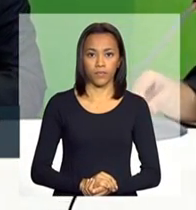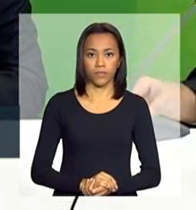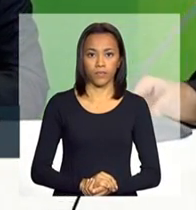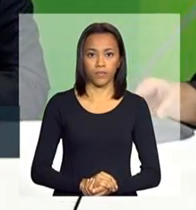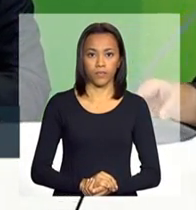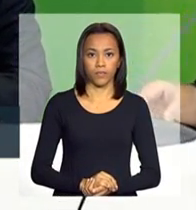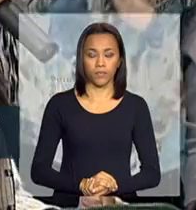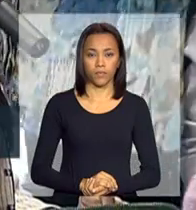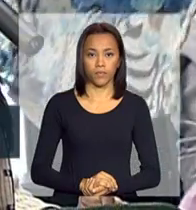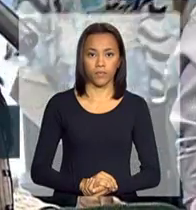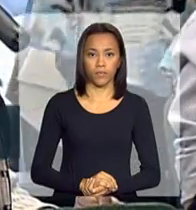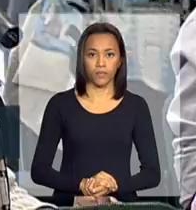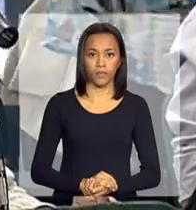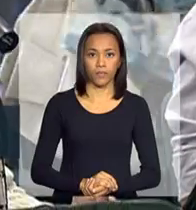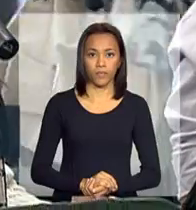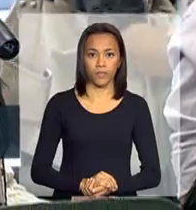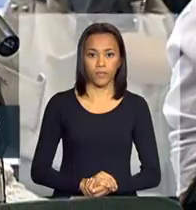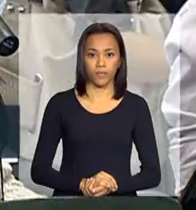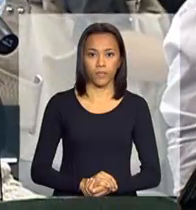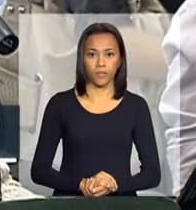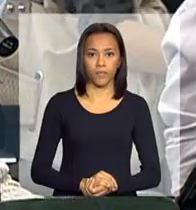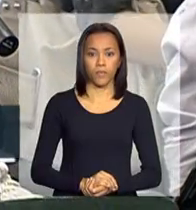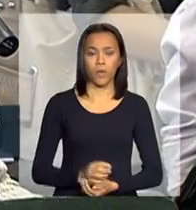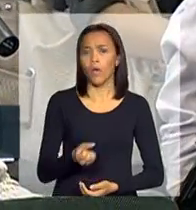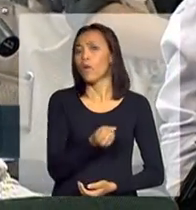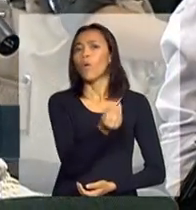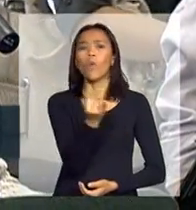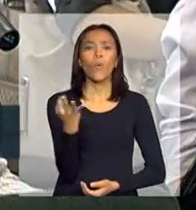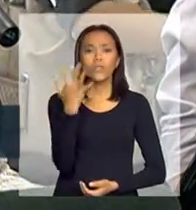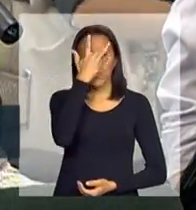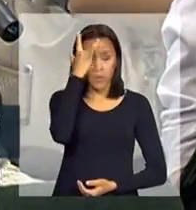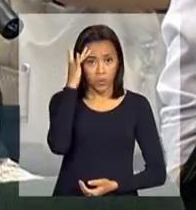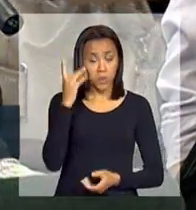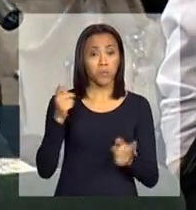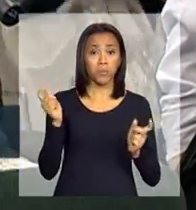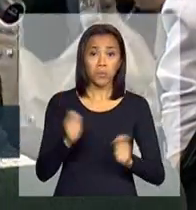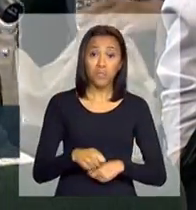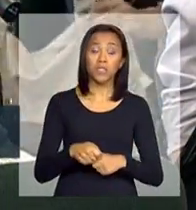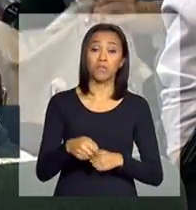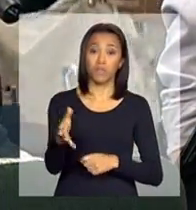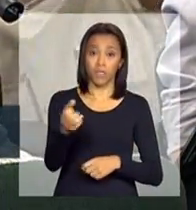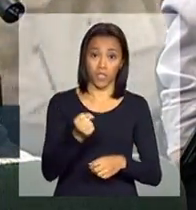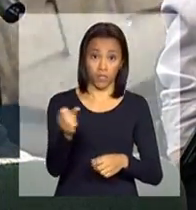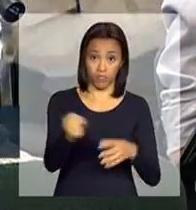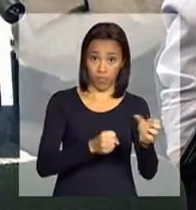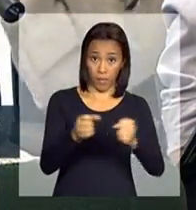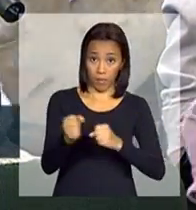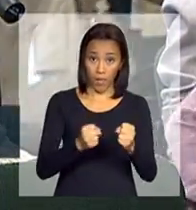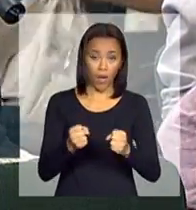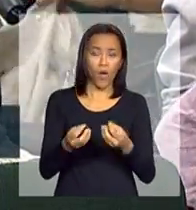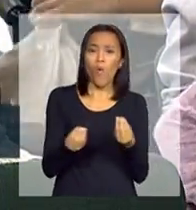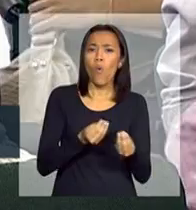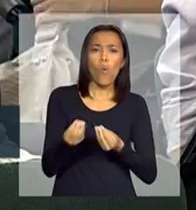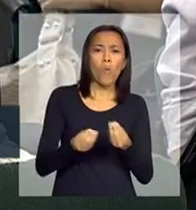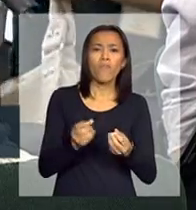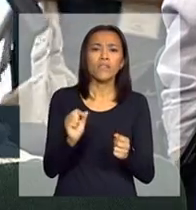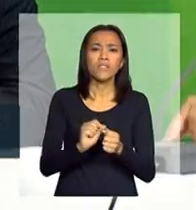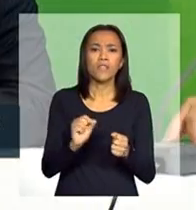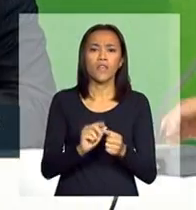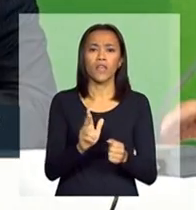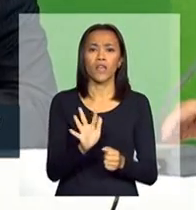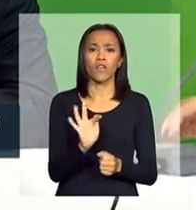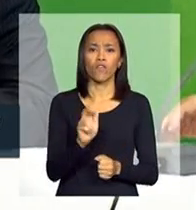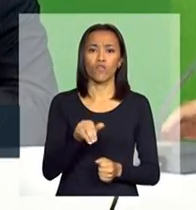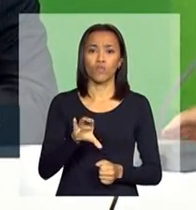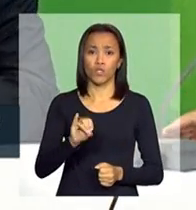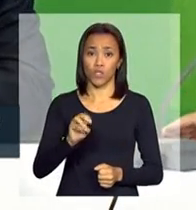fala foi passado para ele quantas pessoas poderão ser contratadas Quando vai começar funcionar esse tipo de coisa mais prática ela